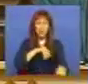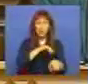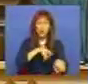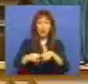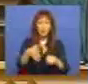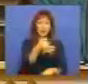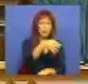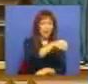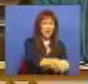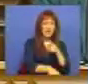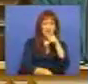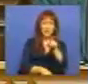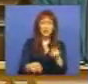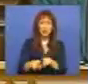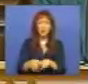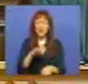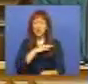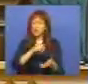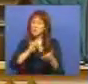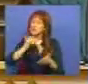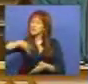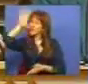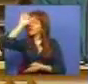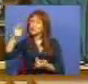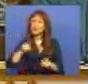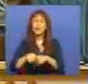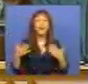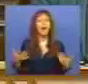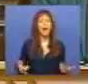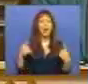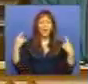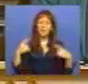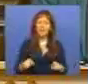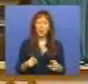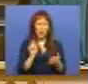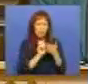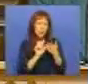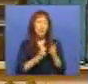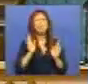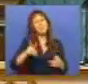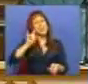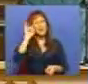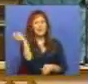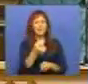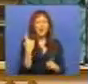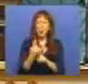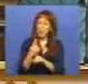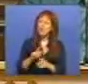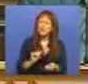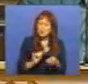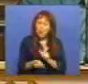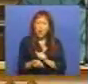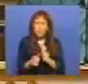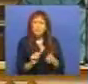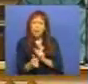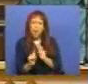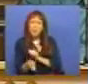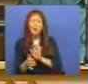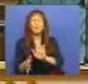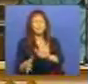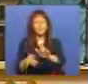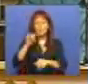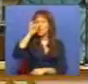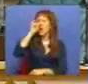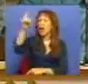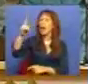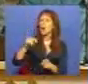Partido Socialista e pelo Sr. Secretário de Estado, que agora já tem aspectos a rever e que há coisas que vão mudar. A